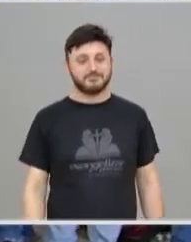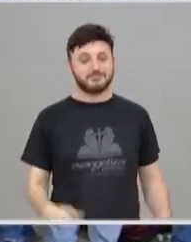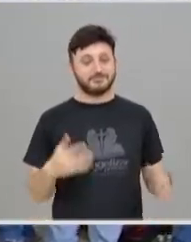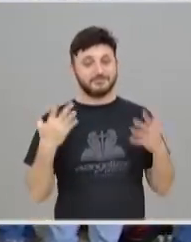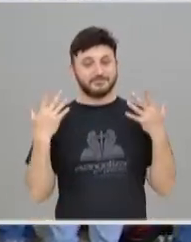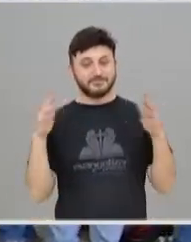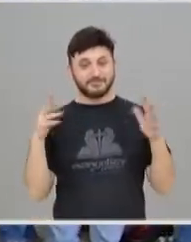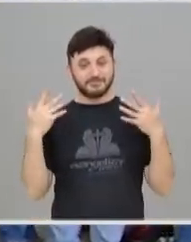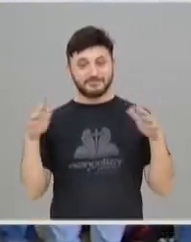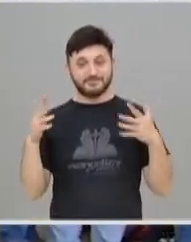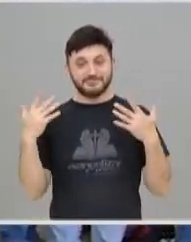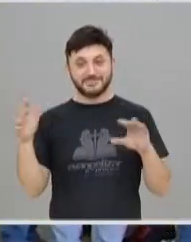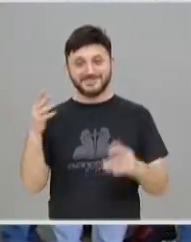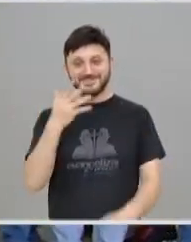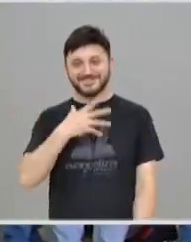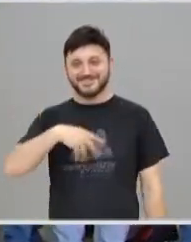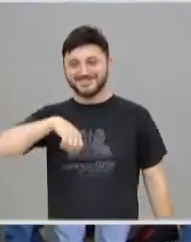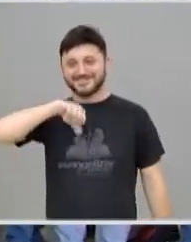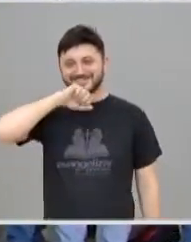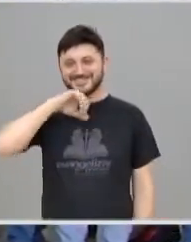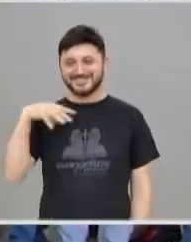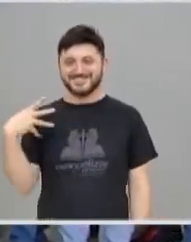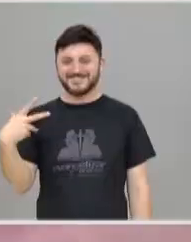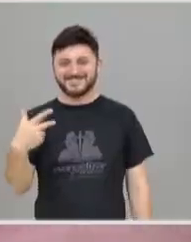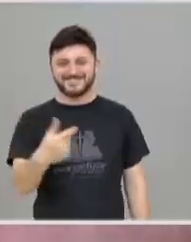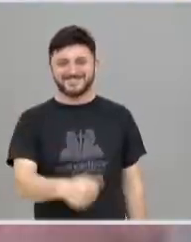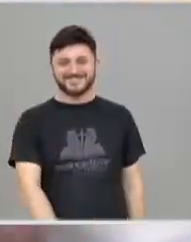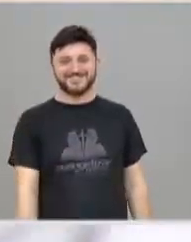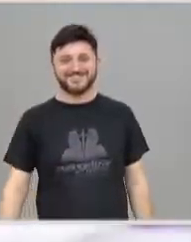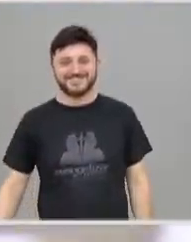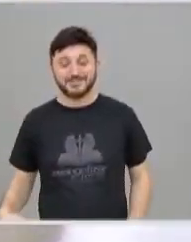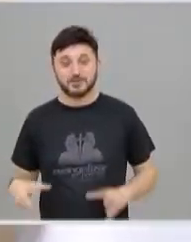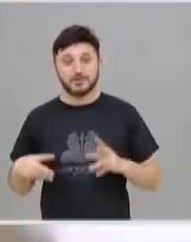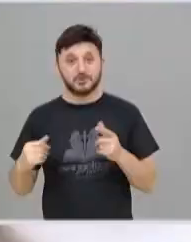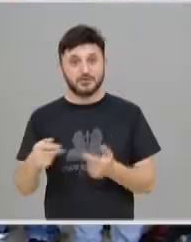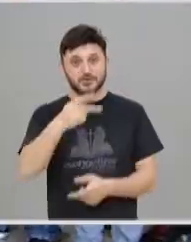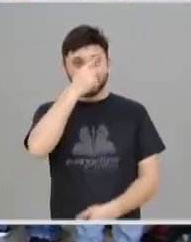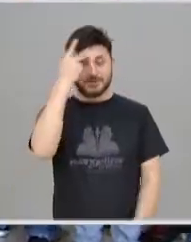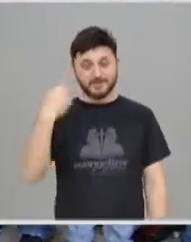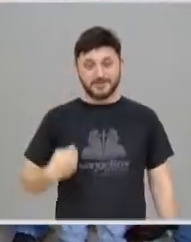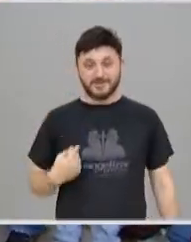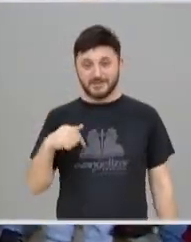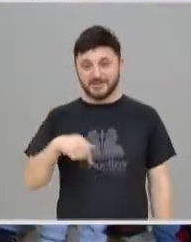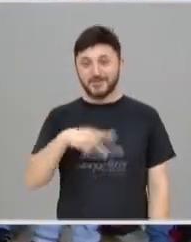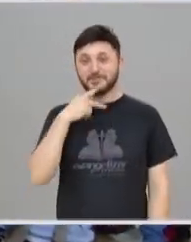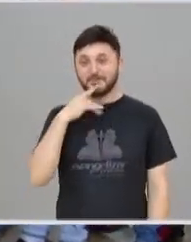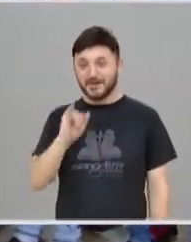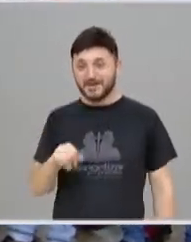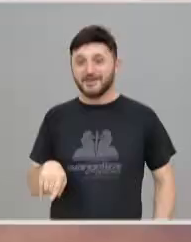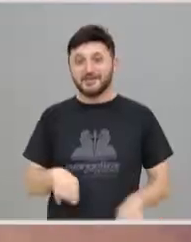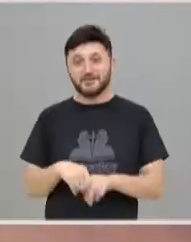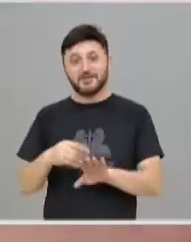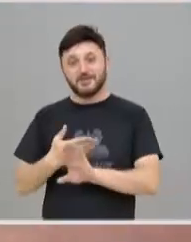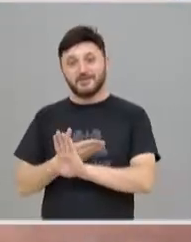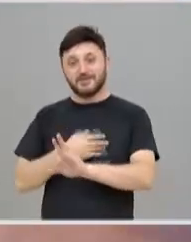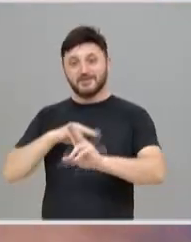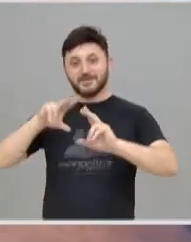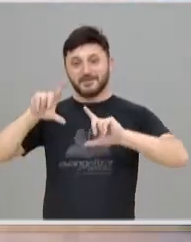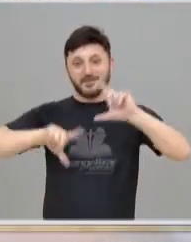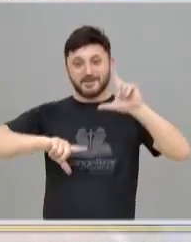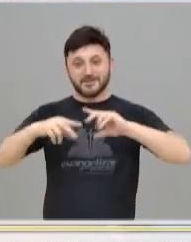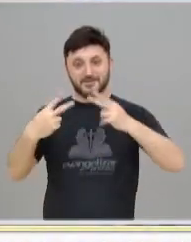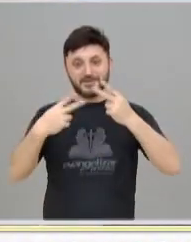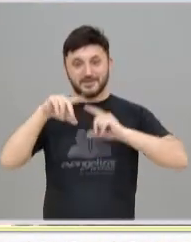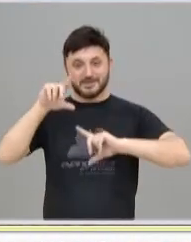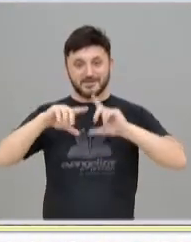de palmas aos pais, amo, Pai, aos presentes e aos ausentes. De todo o coração,